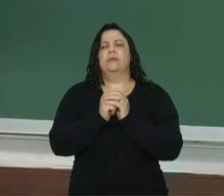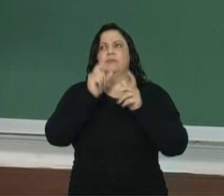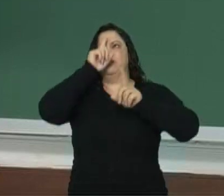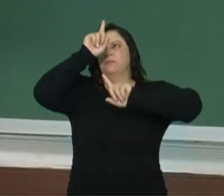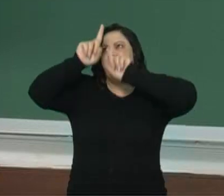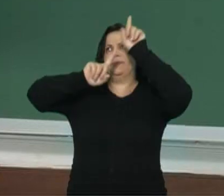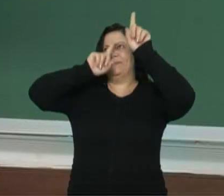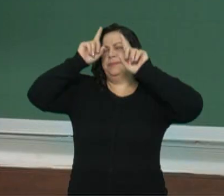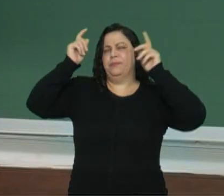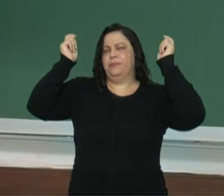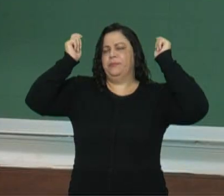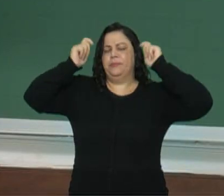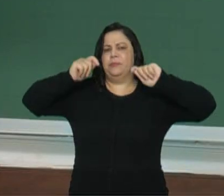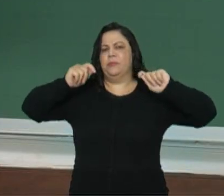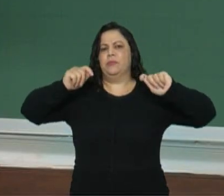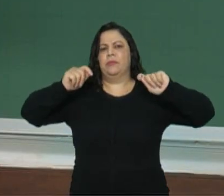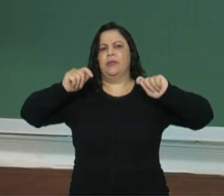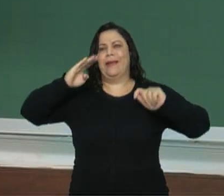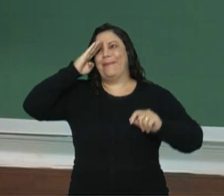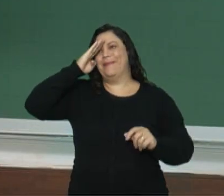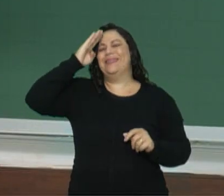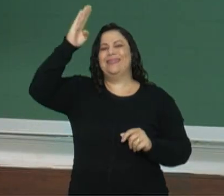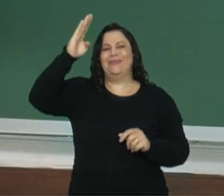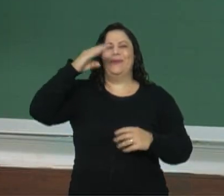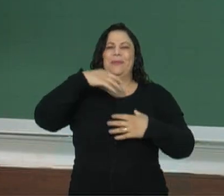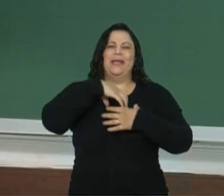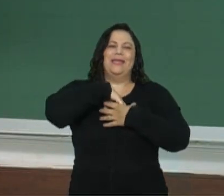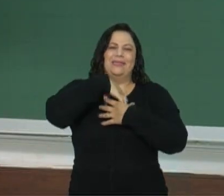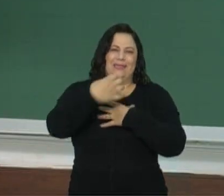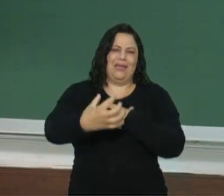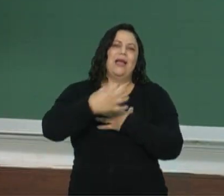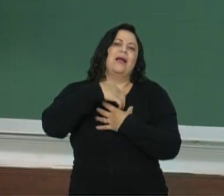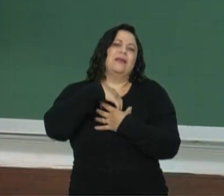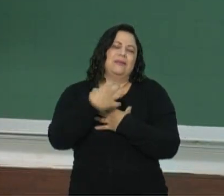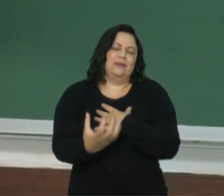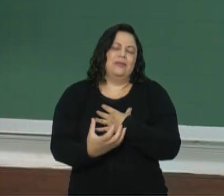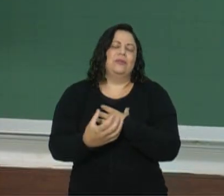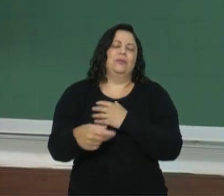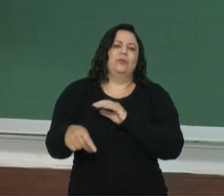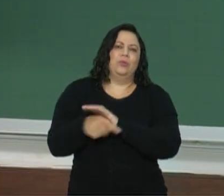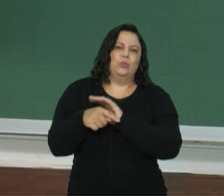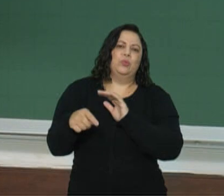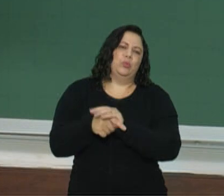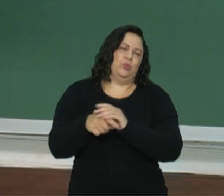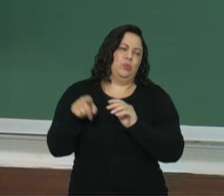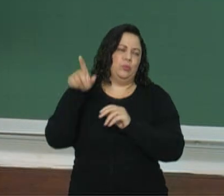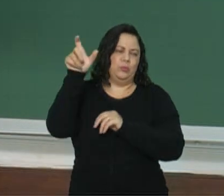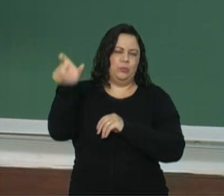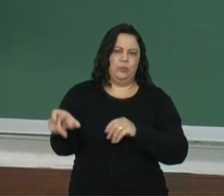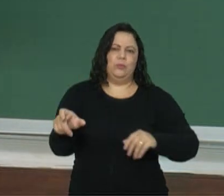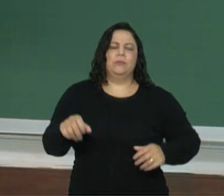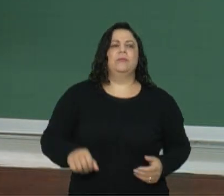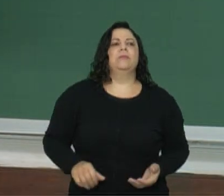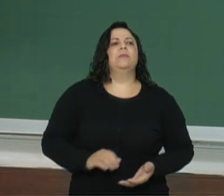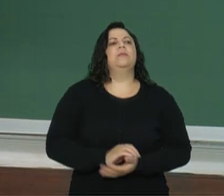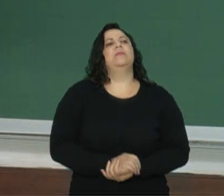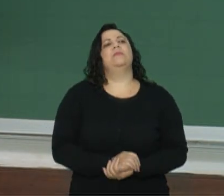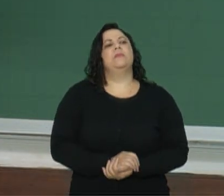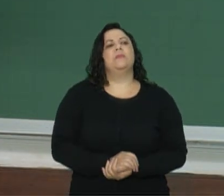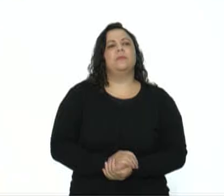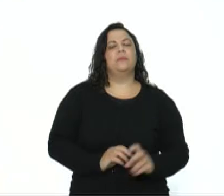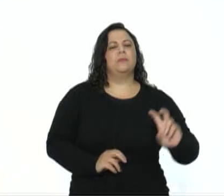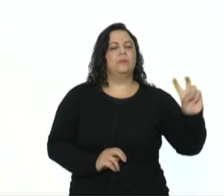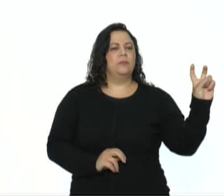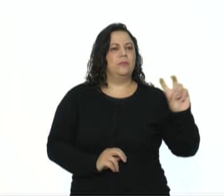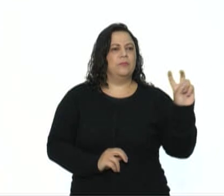e principalmente na ação que o doador faz em relação ao receptor. O quinto passo é